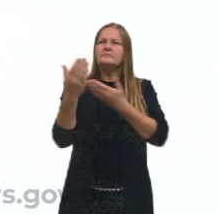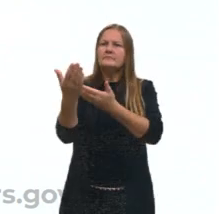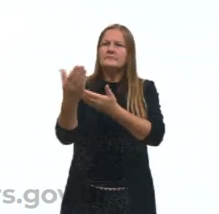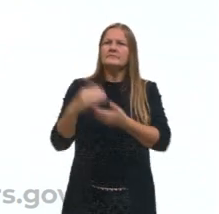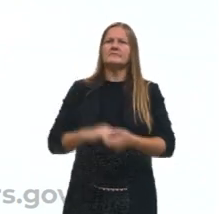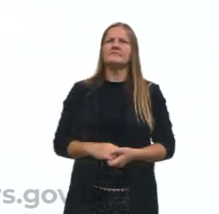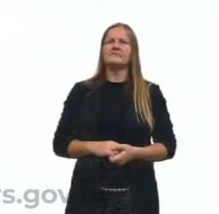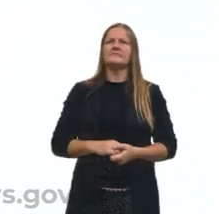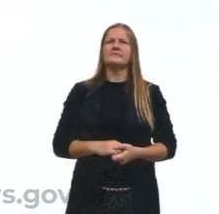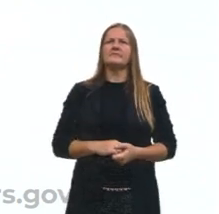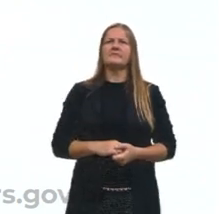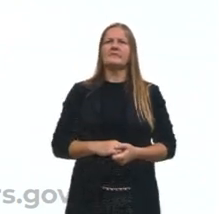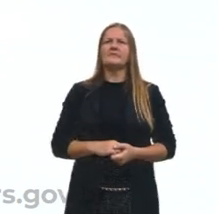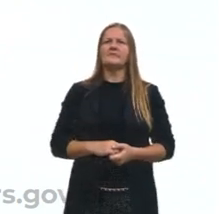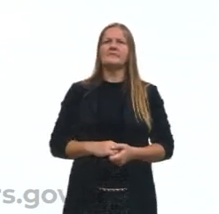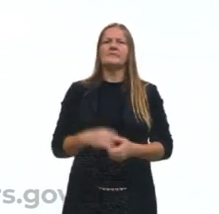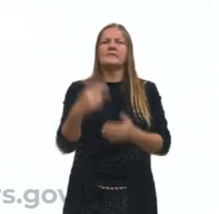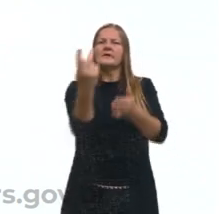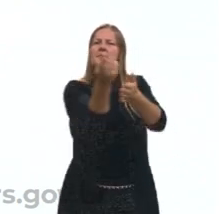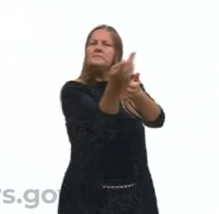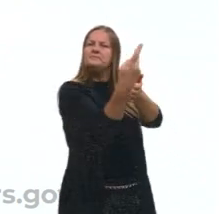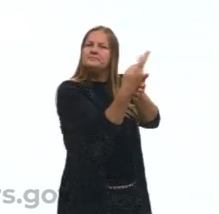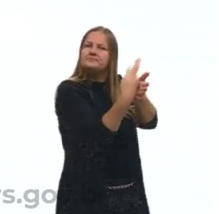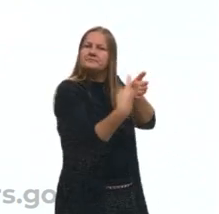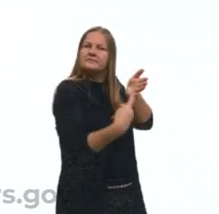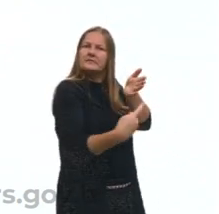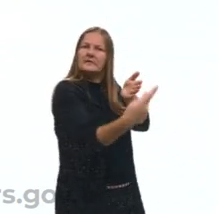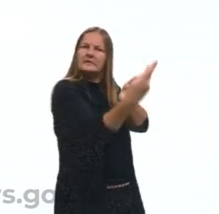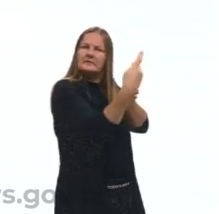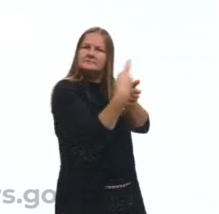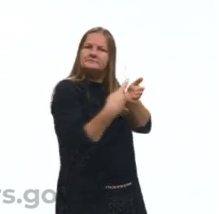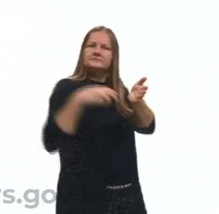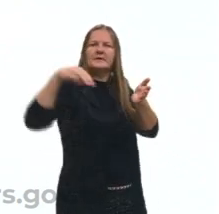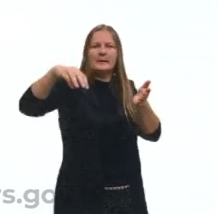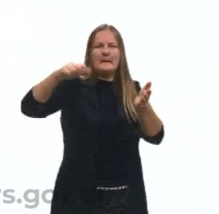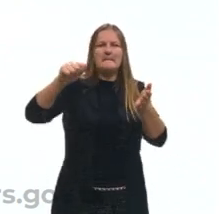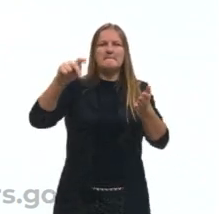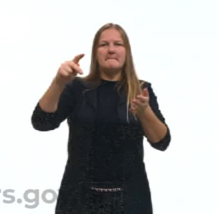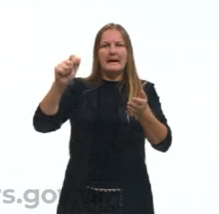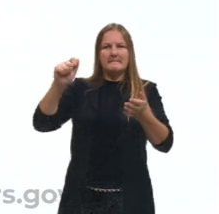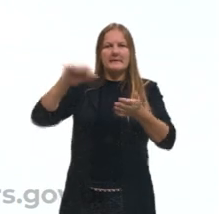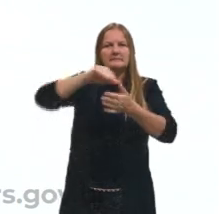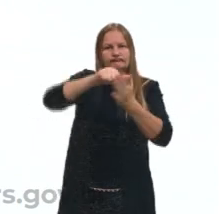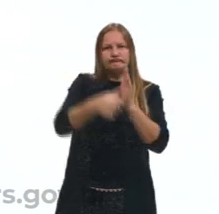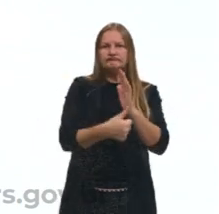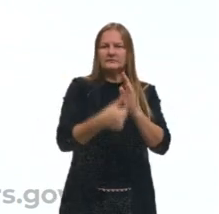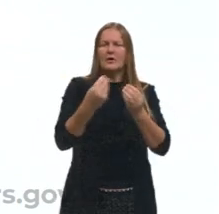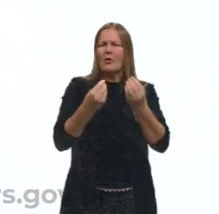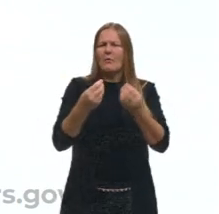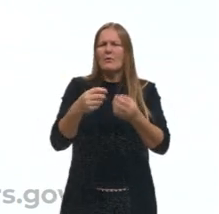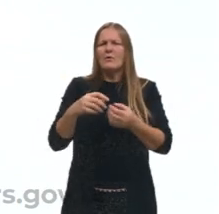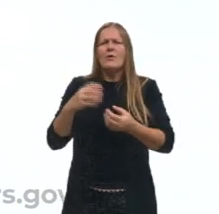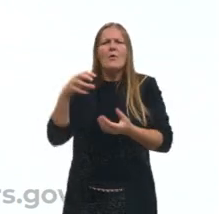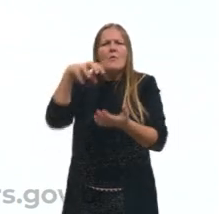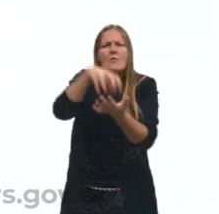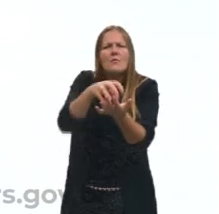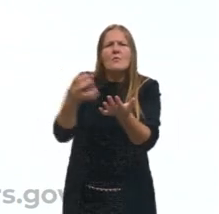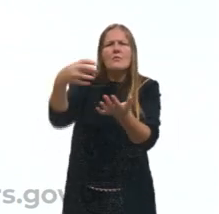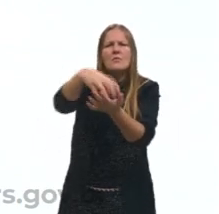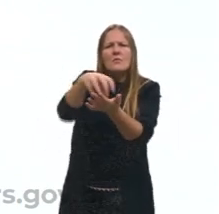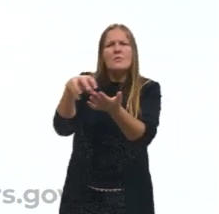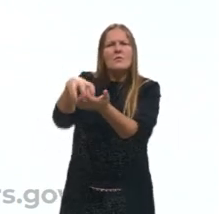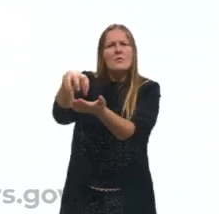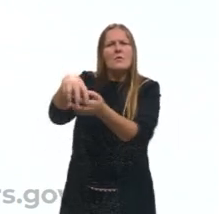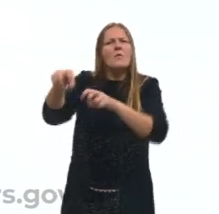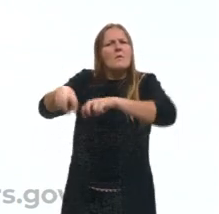a gente tem então um mapa que mostra um pouco a formação e também as colonizações da Grécia